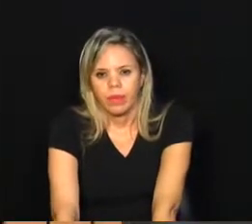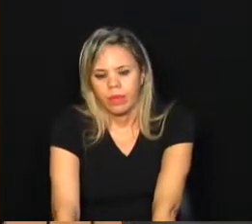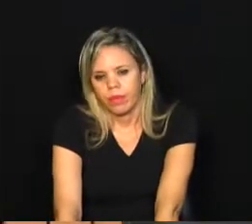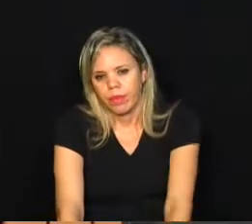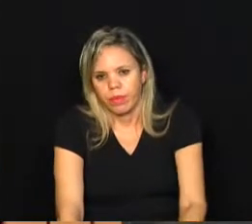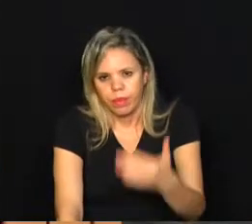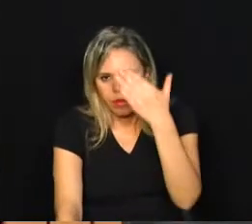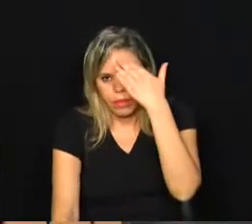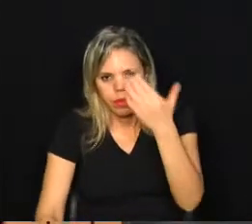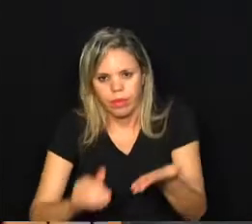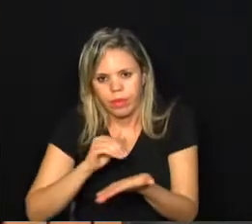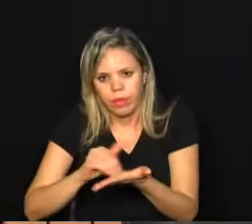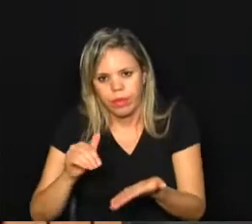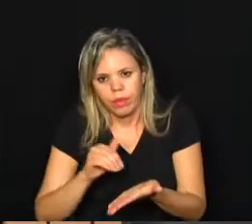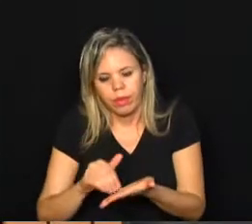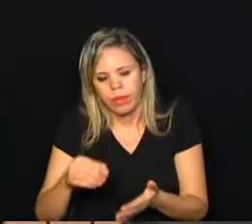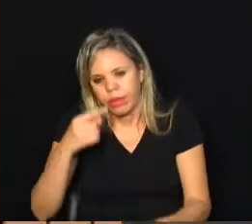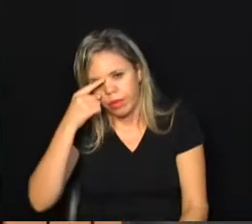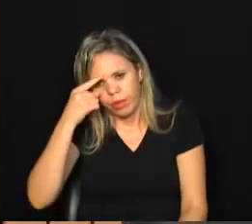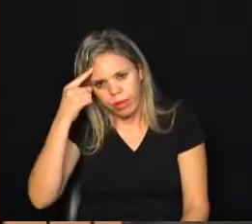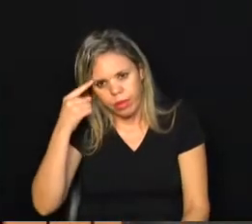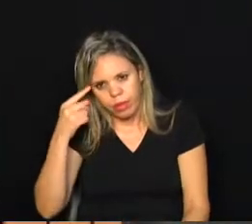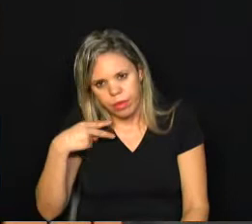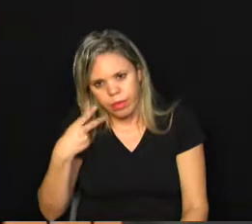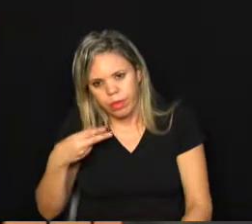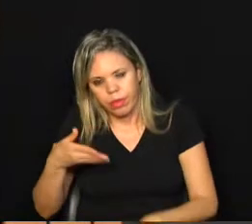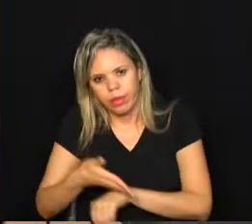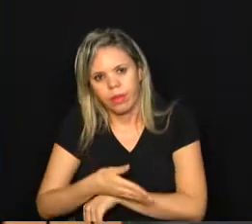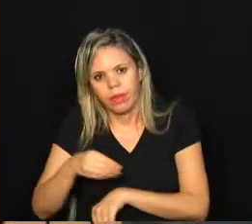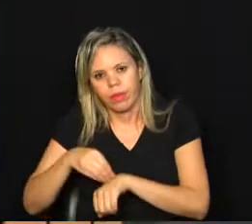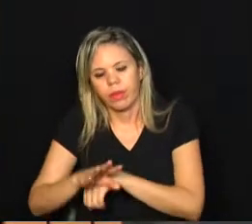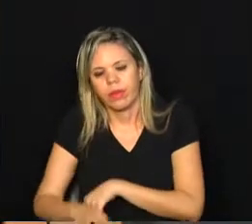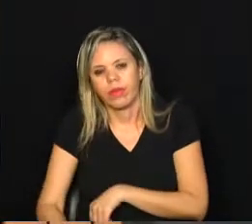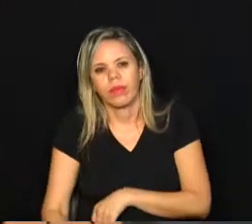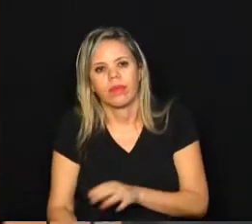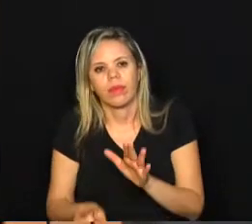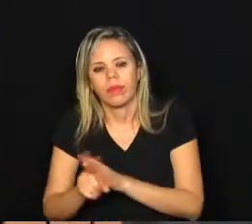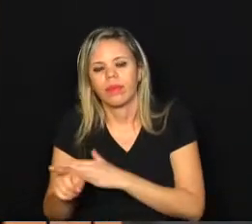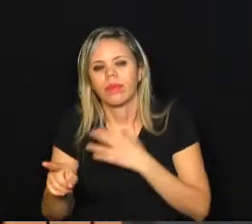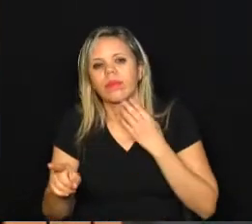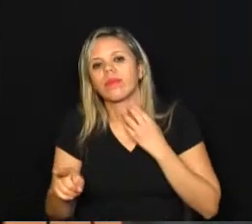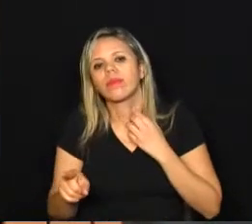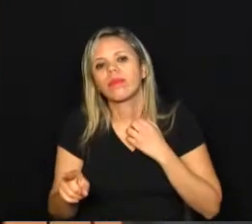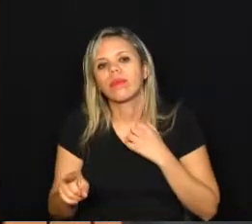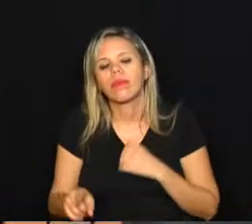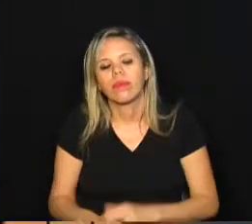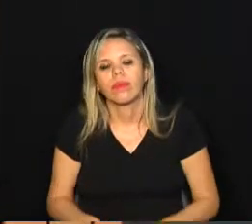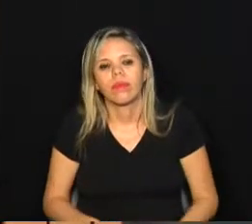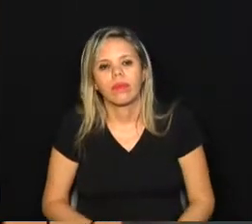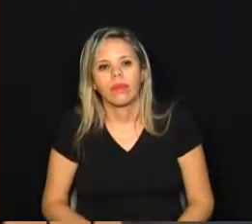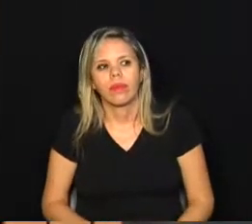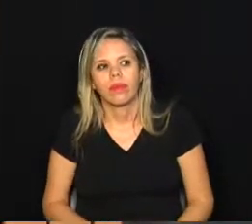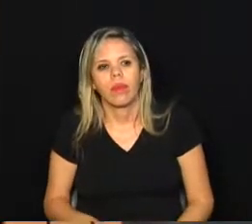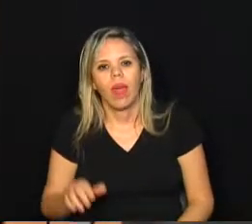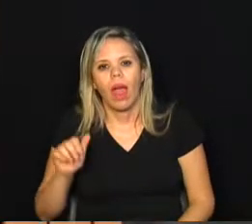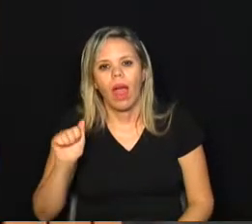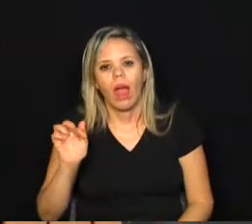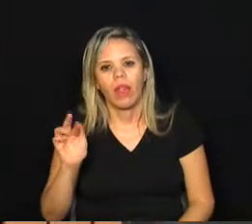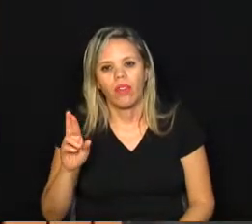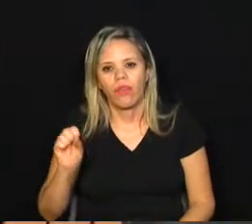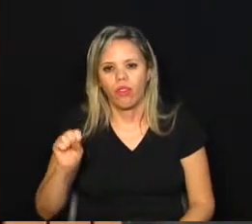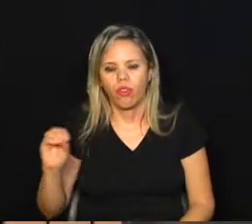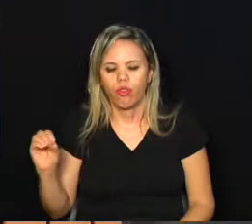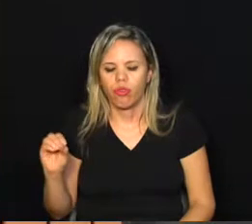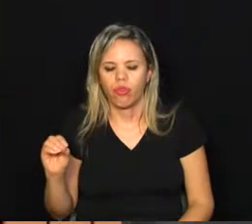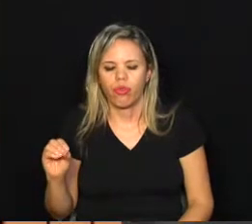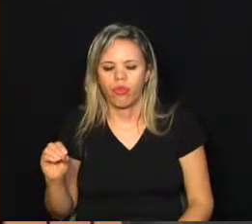Obrigado, secretário. Obrigado, Paula, pela participação. Eu vou passar a pergunta aqui, que está com a mão levantada, ao Afonso, que representa o